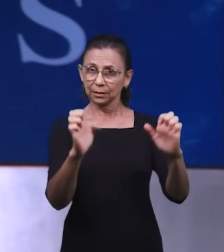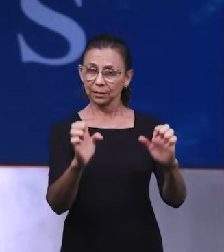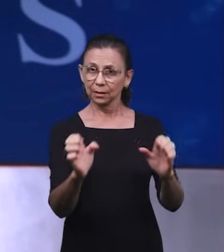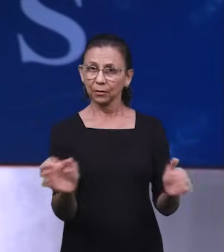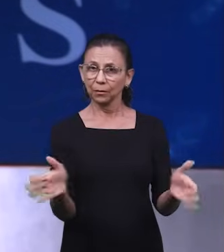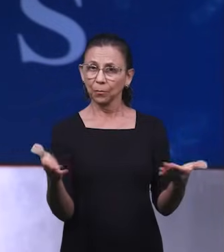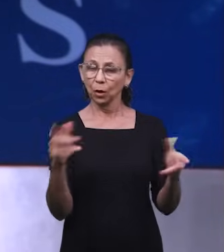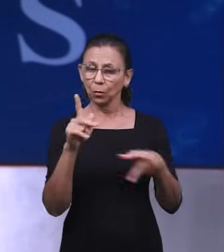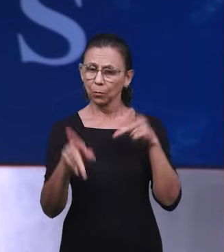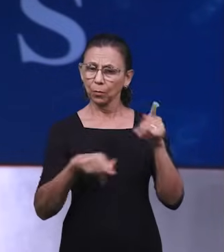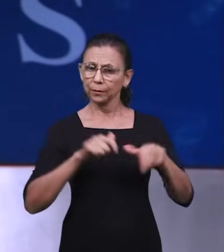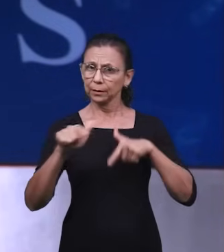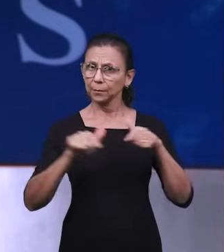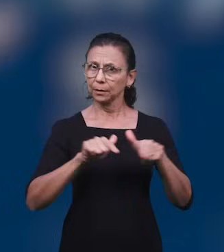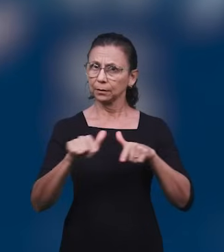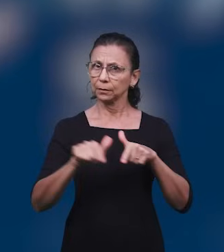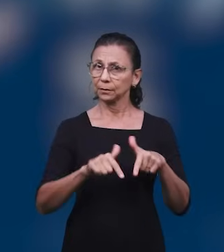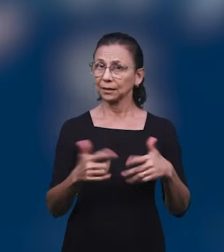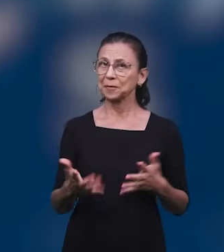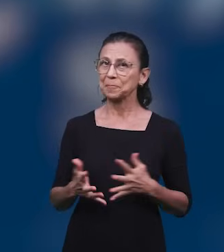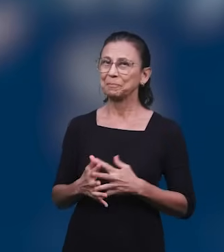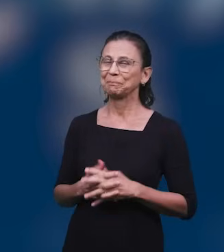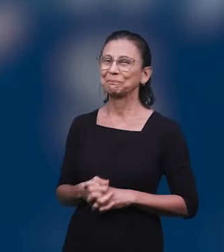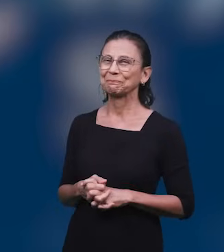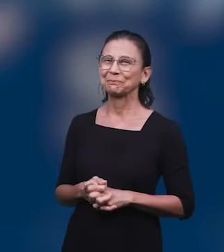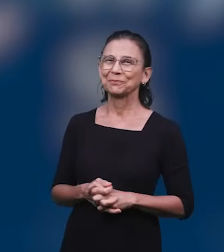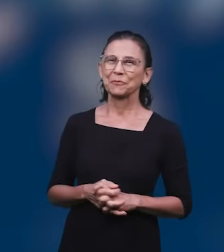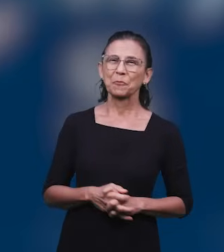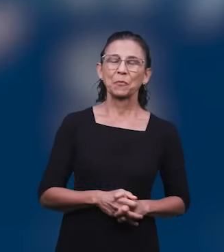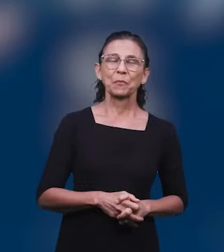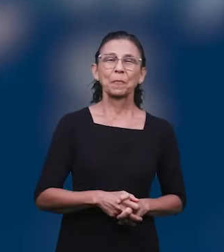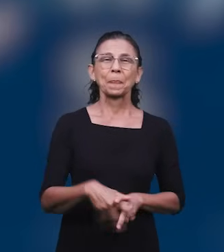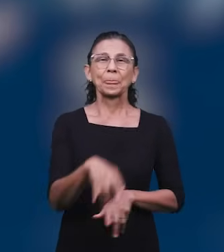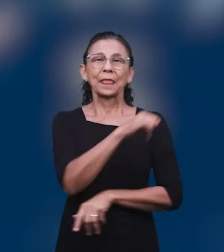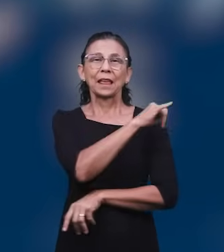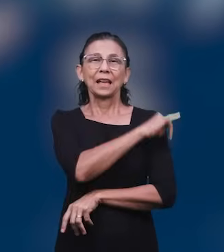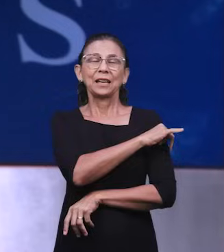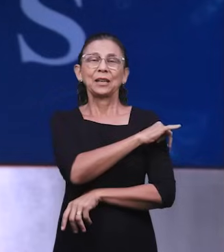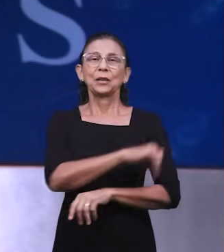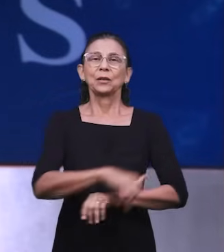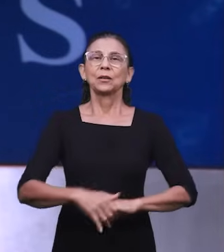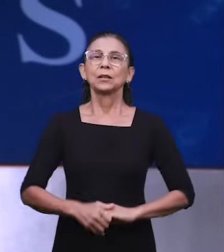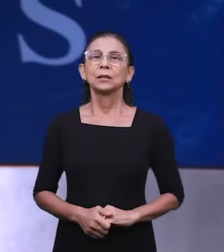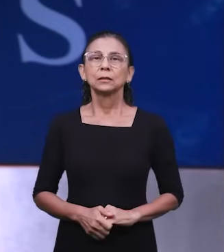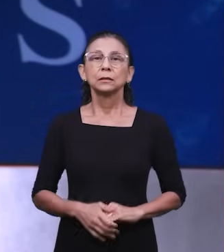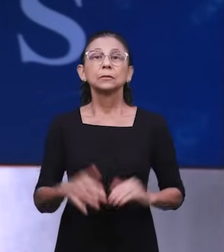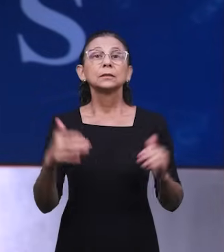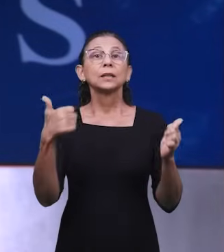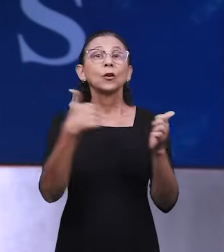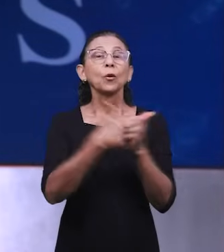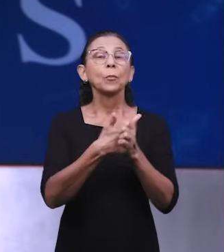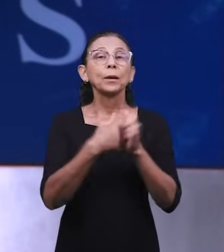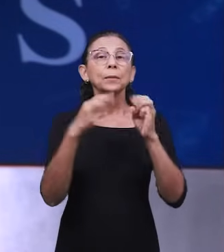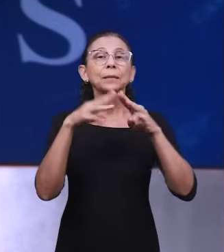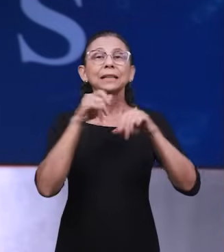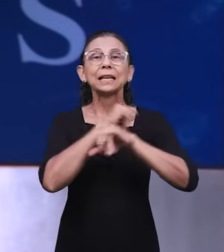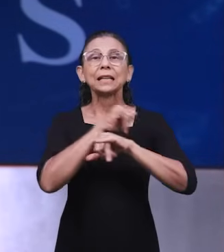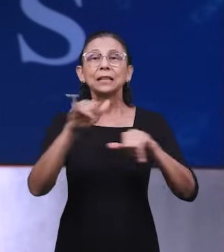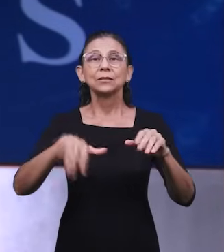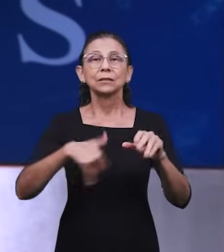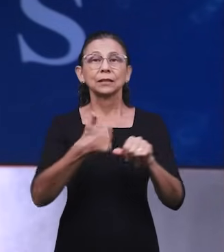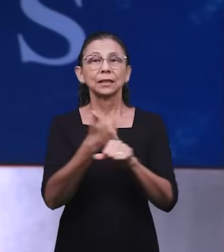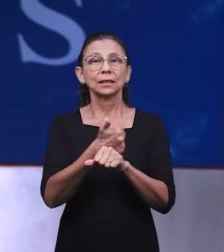trabalhando, hein? Isso mesmo, a Igreja do Morro do Chá, em Santa Cruz, no Rio de Janeiro. Você está acompanhando o Manaim News aqui no